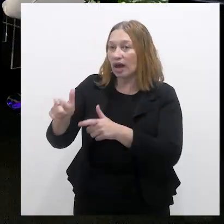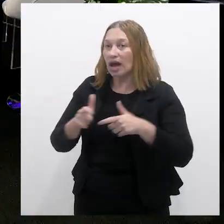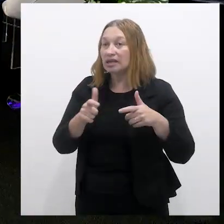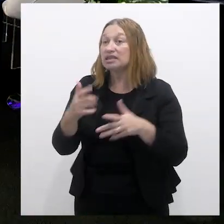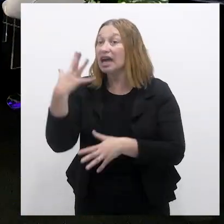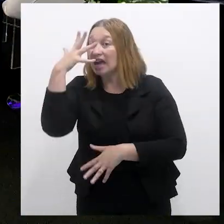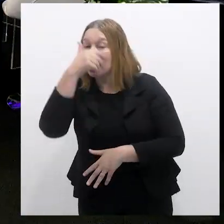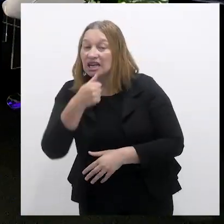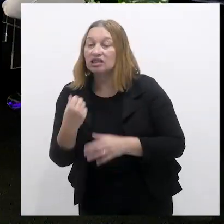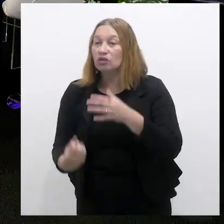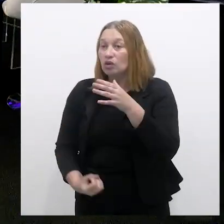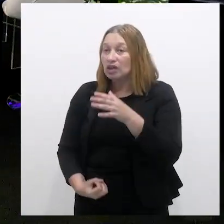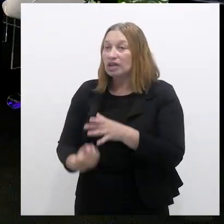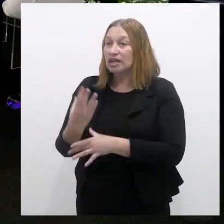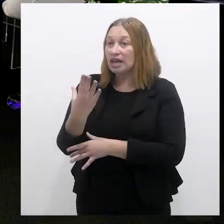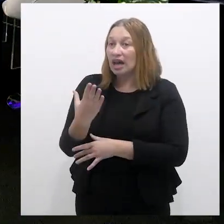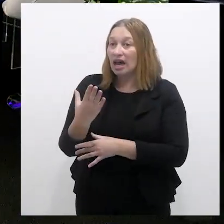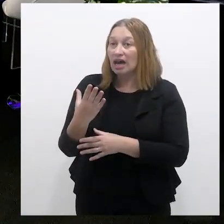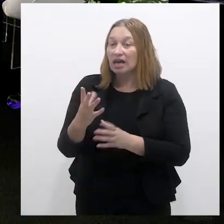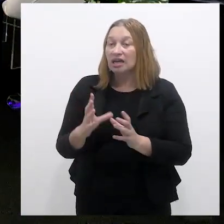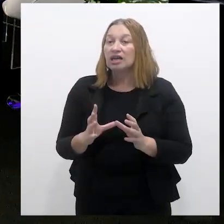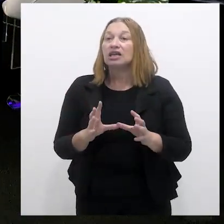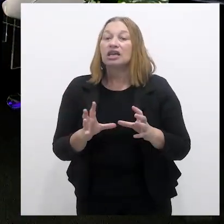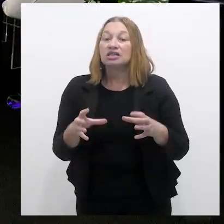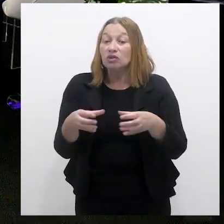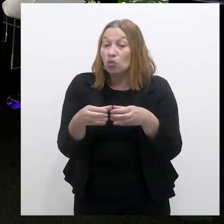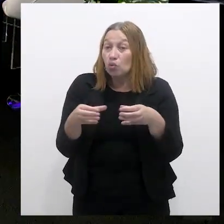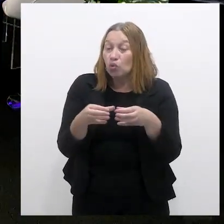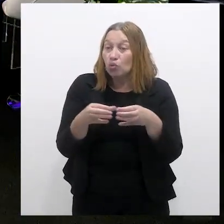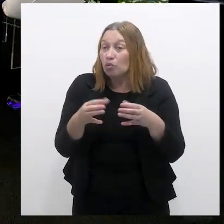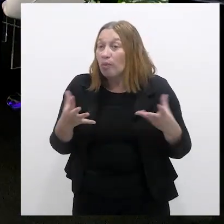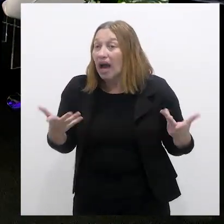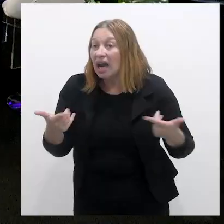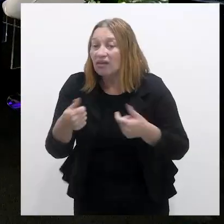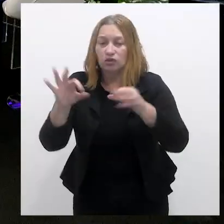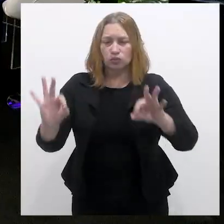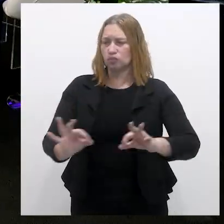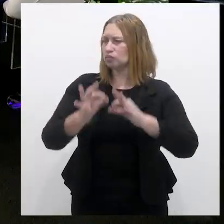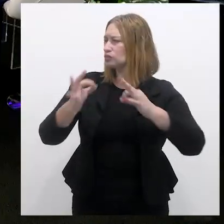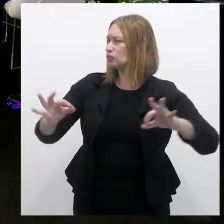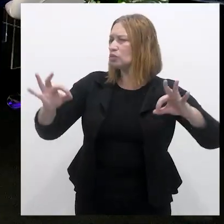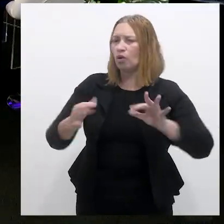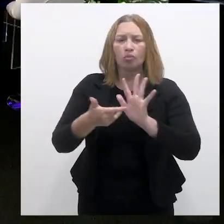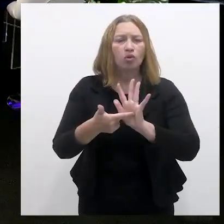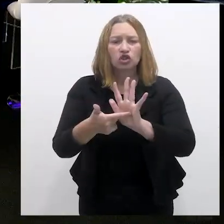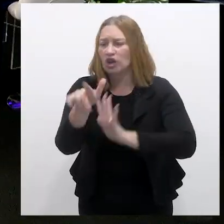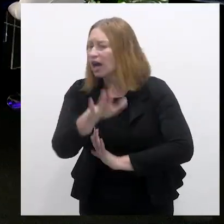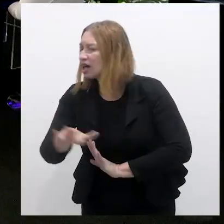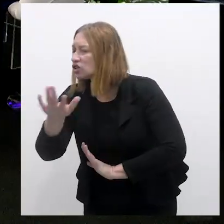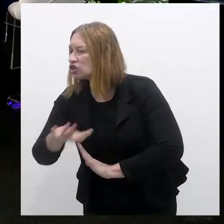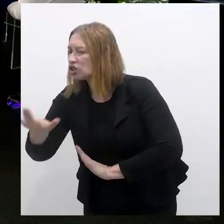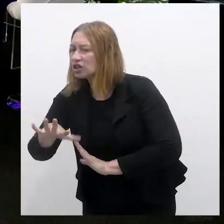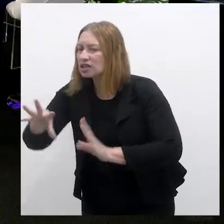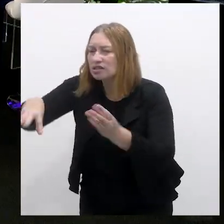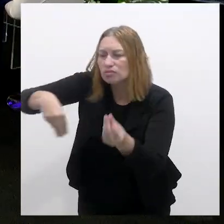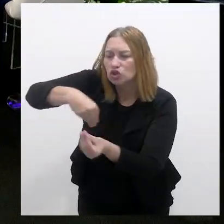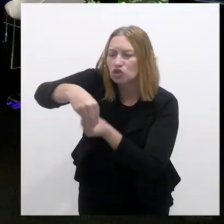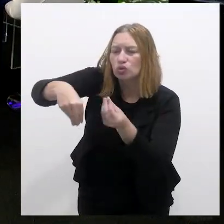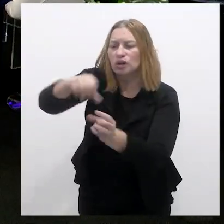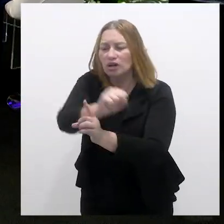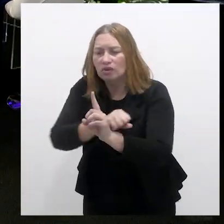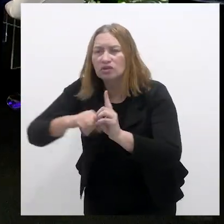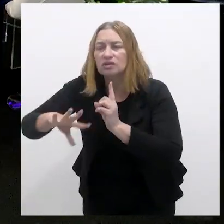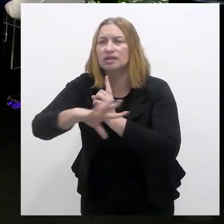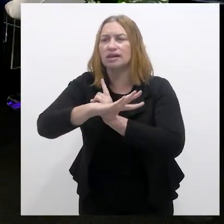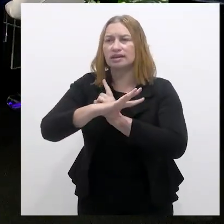Né? É muito bonito a gente construir esse público sinfônico, a gente trazer essas crianças, a gente